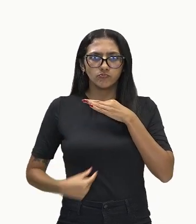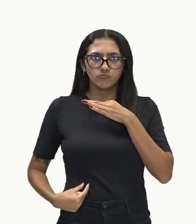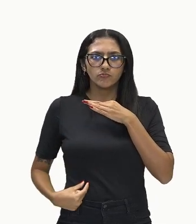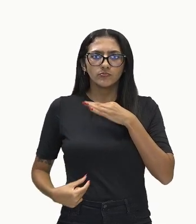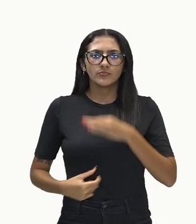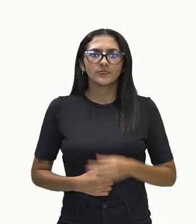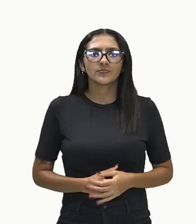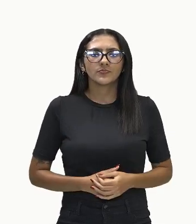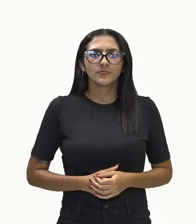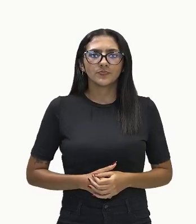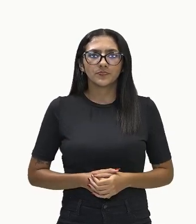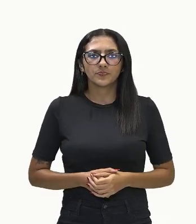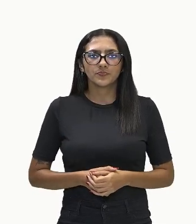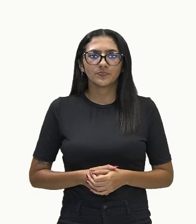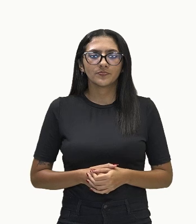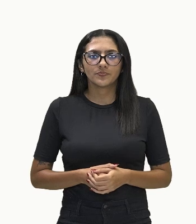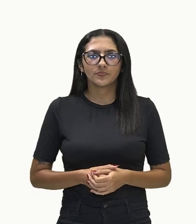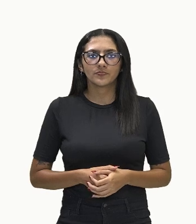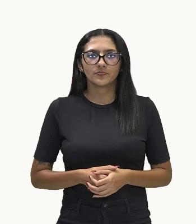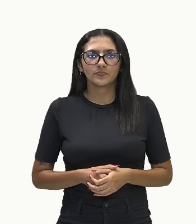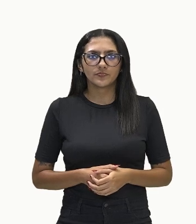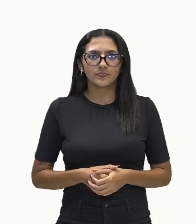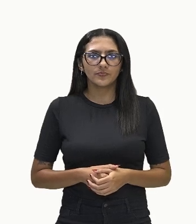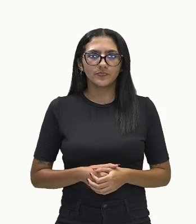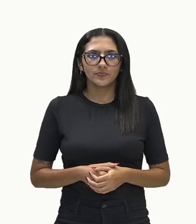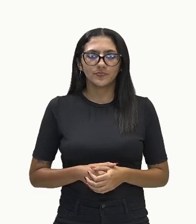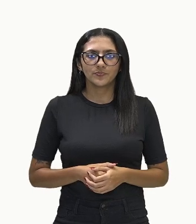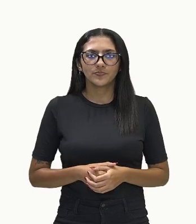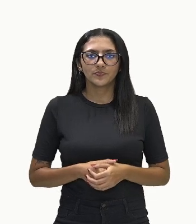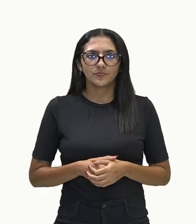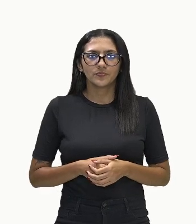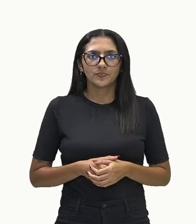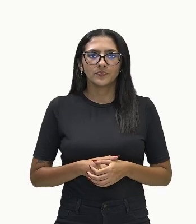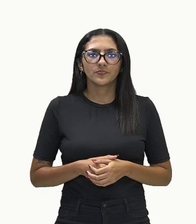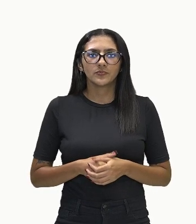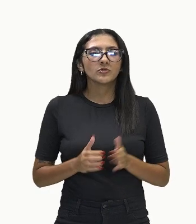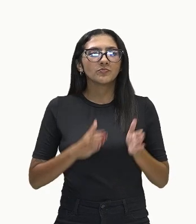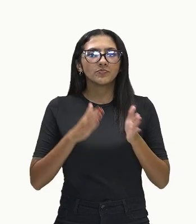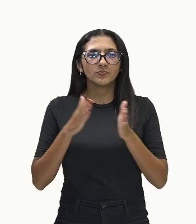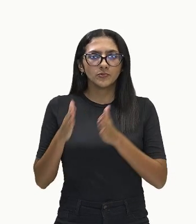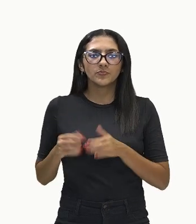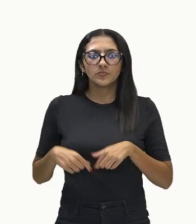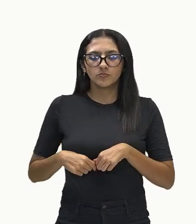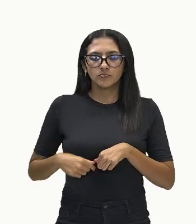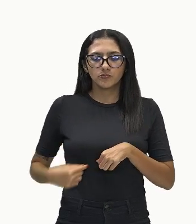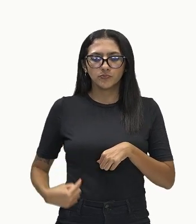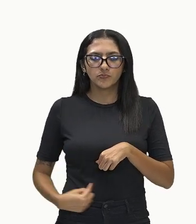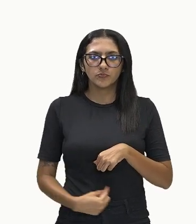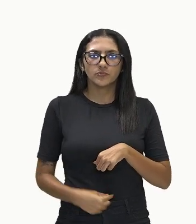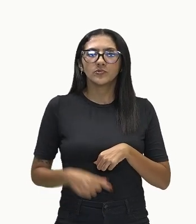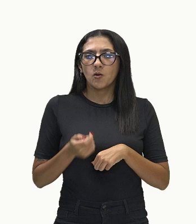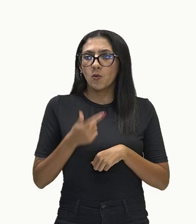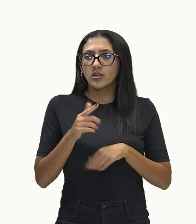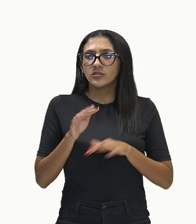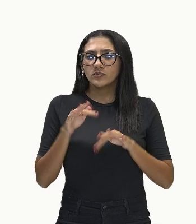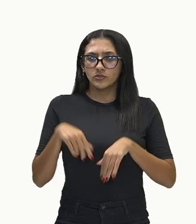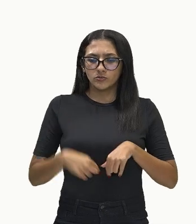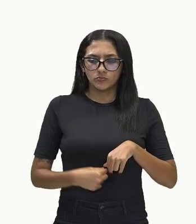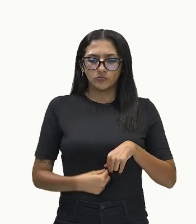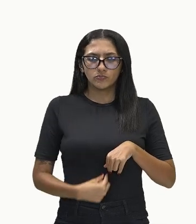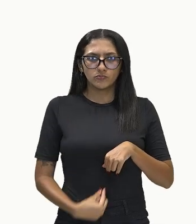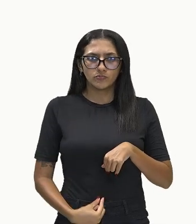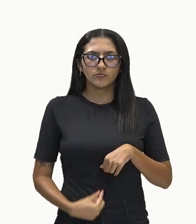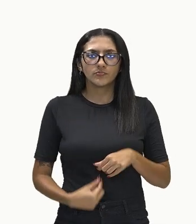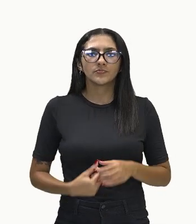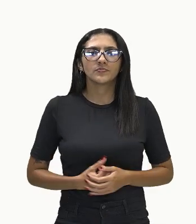intestino, certo? O intestino grosso é a porção final do nosso sistema